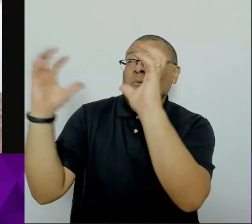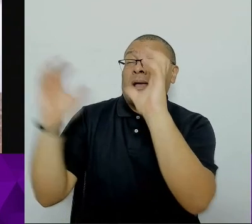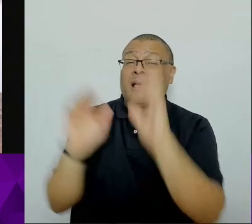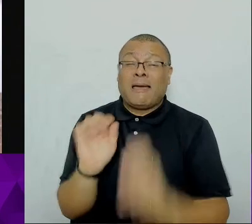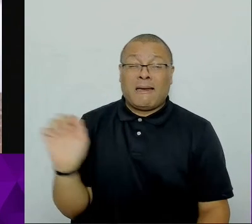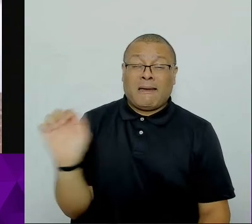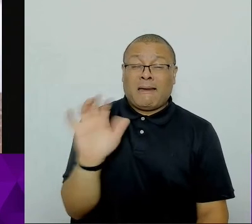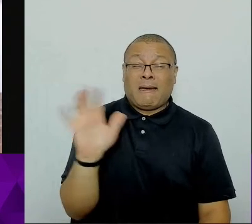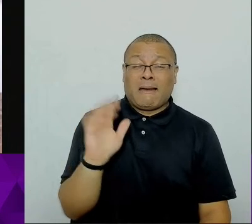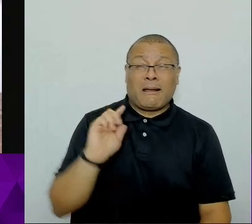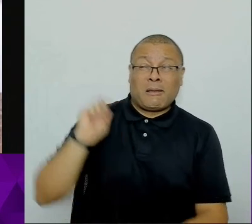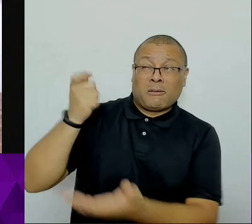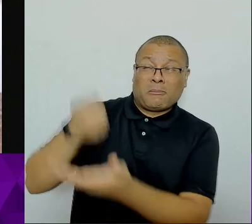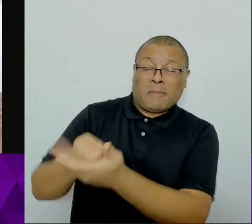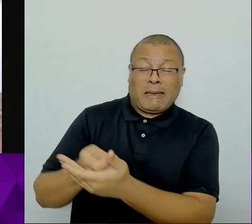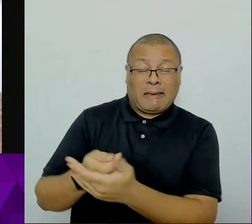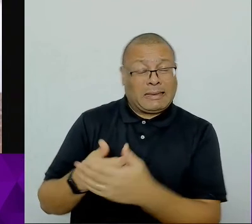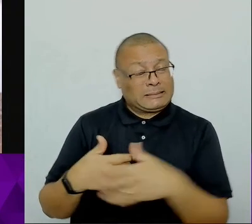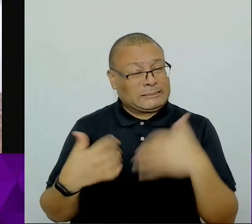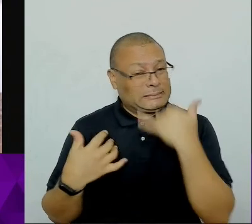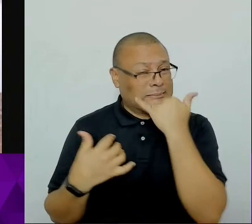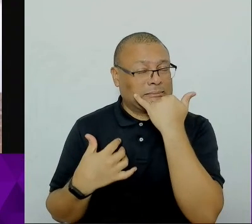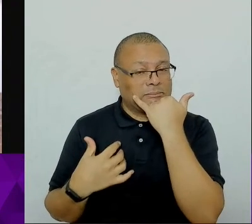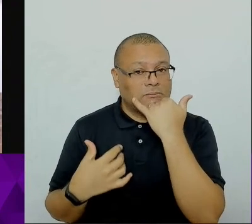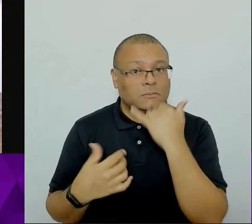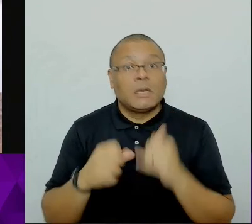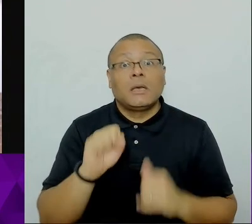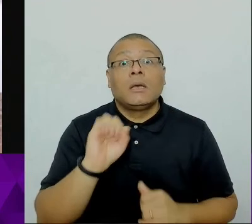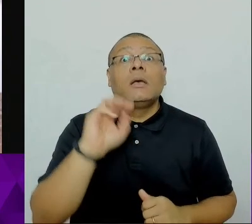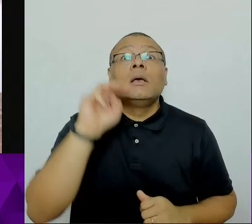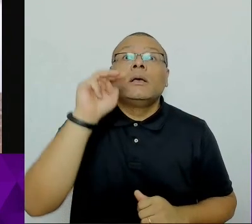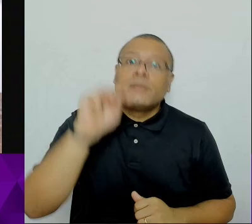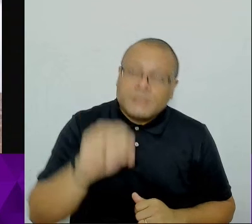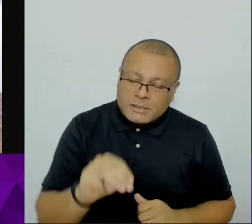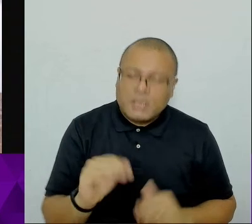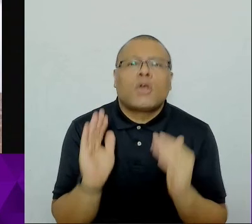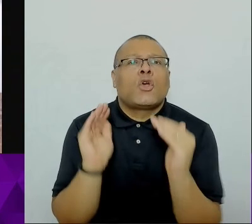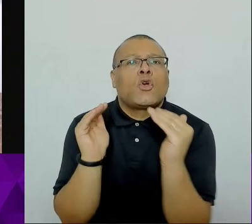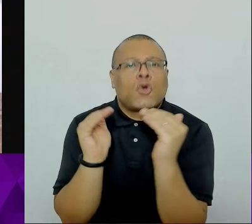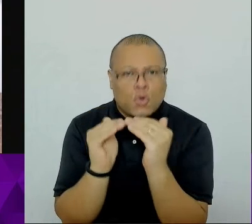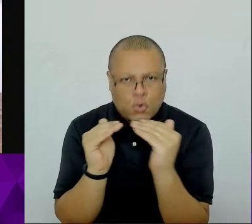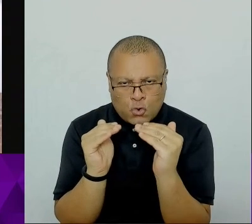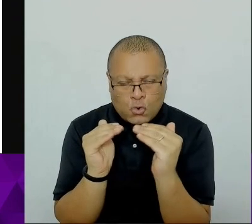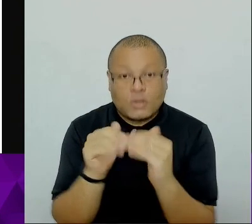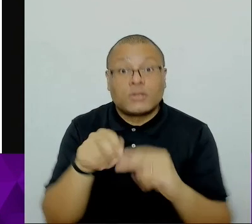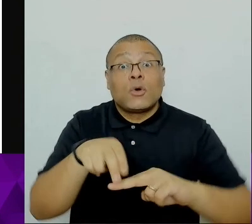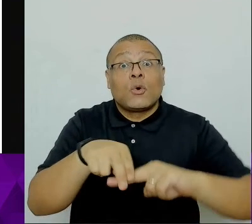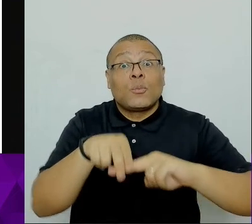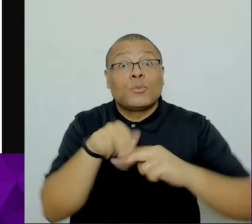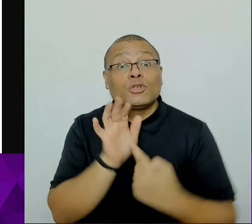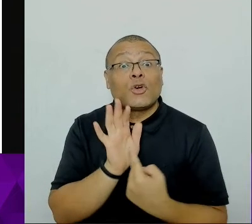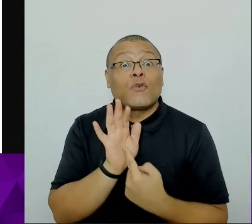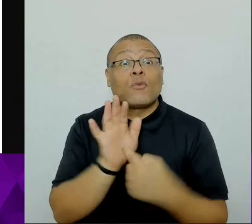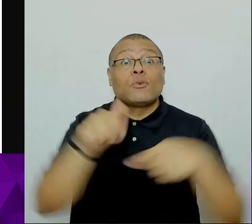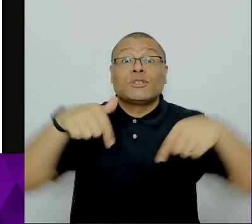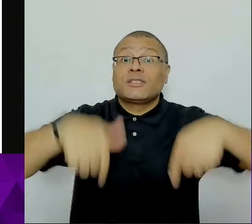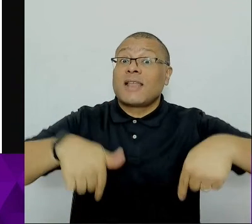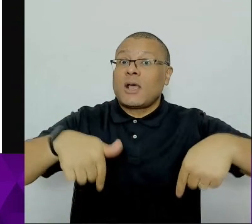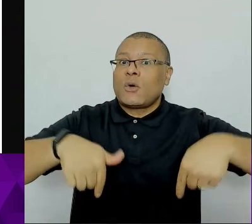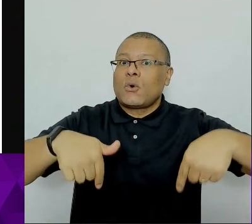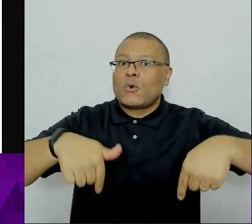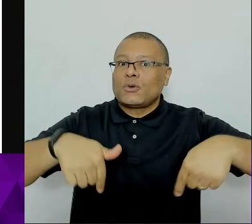preciso de várias máquinas, não sei o quê. E sim, você parcialmente está certo. E é por isso que eu queria mostrar para vocês hoje